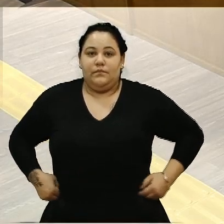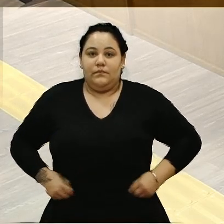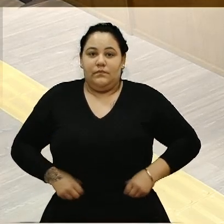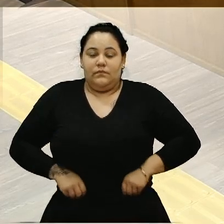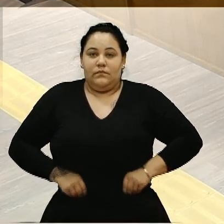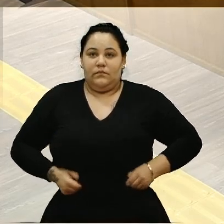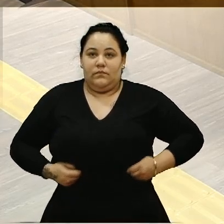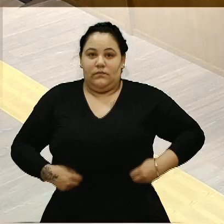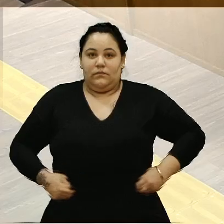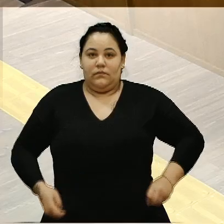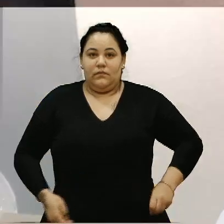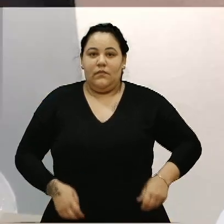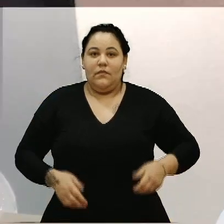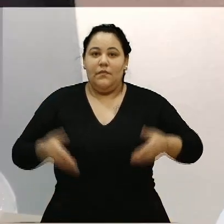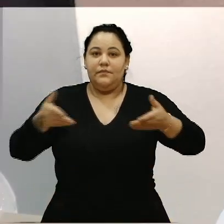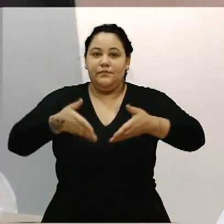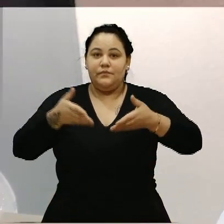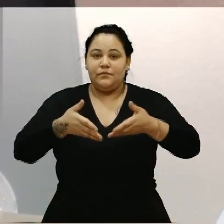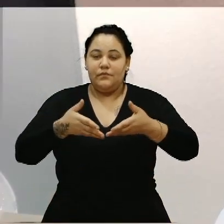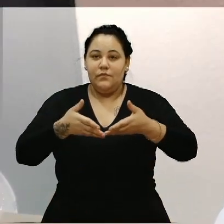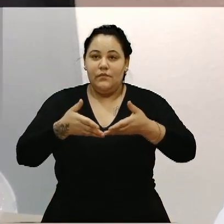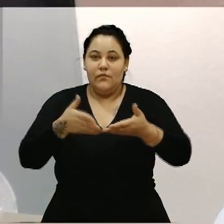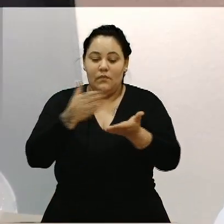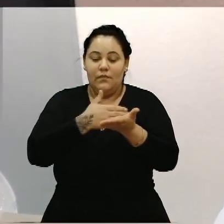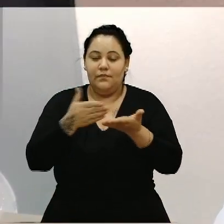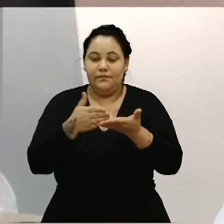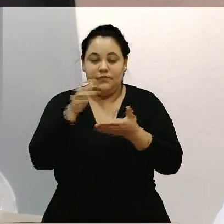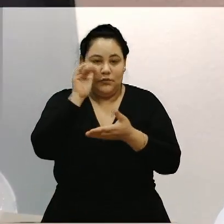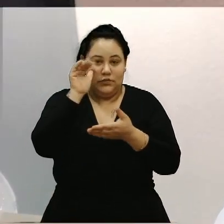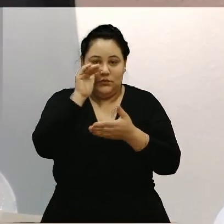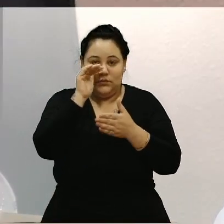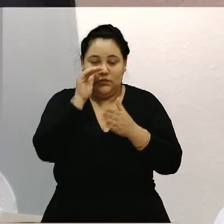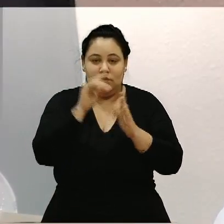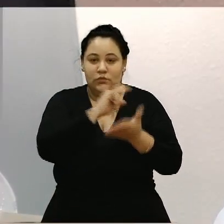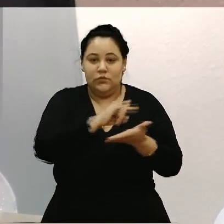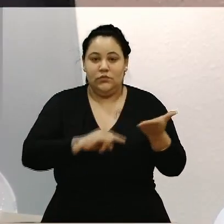Em apreciação, a admissibilidade do documento externo número